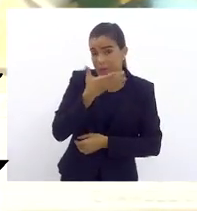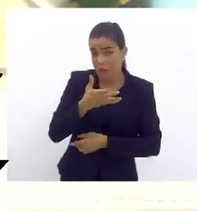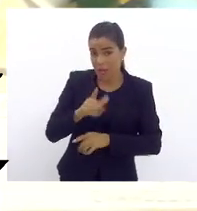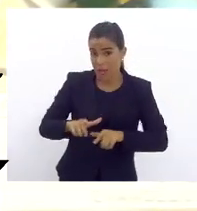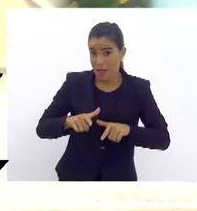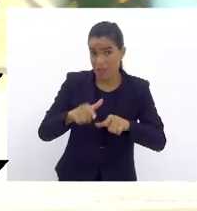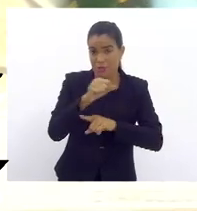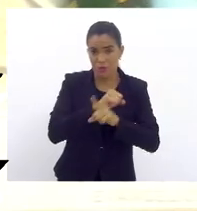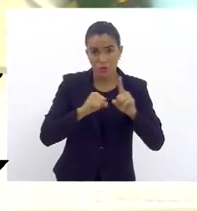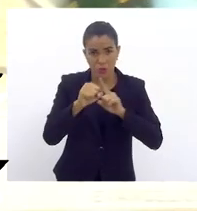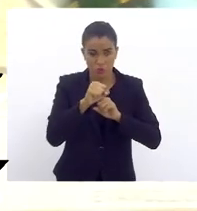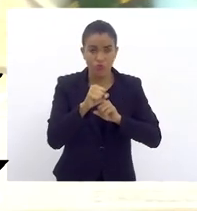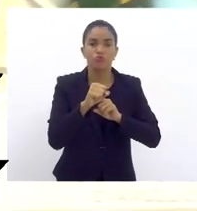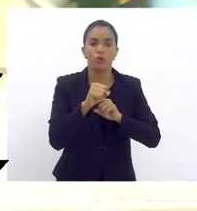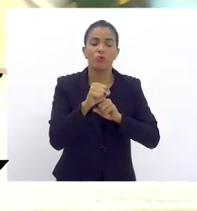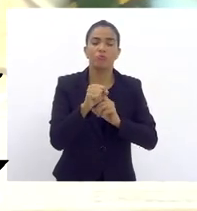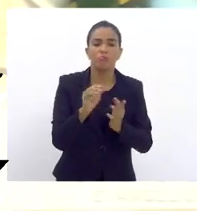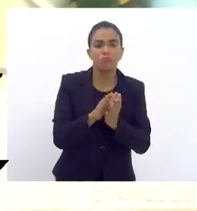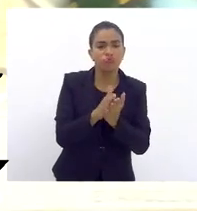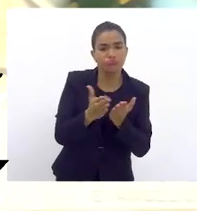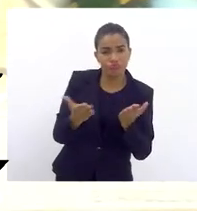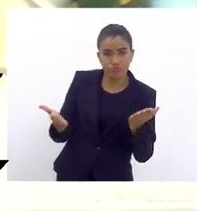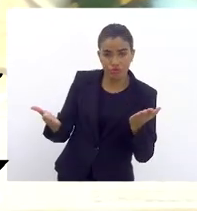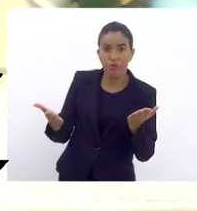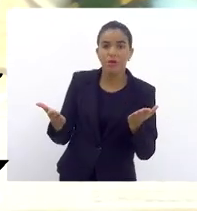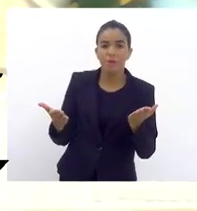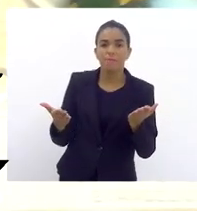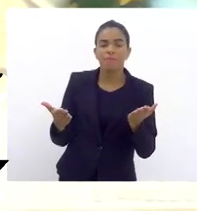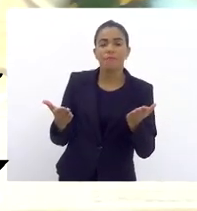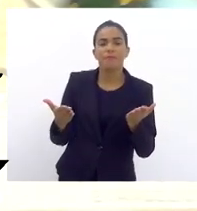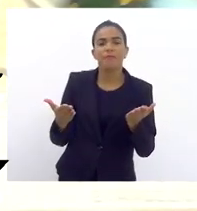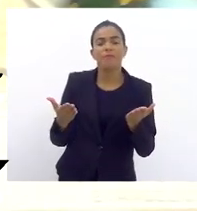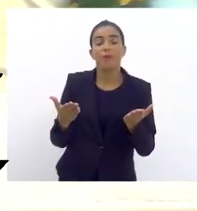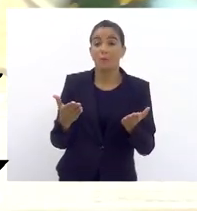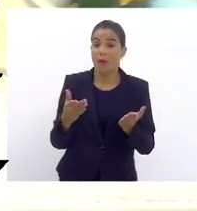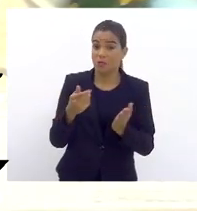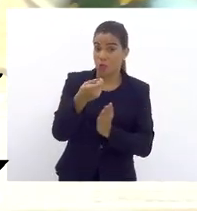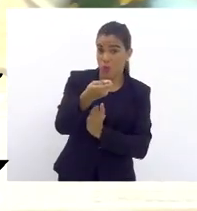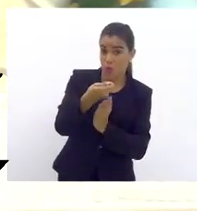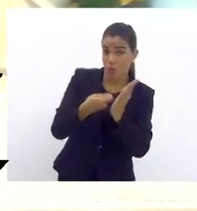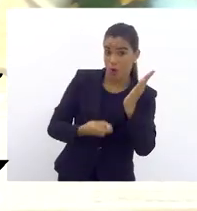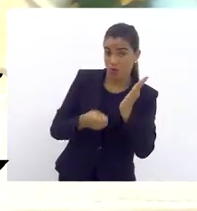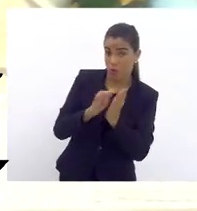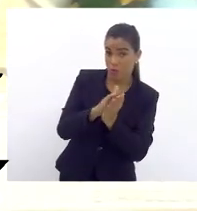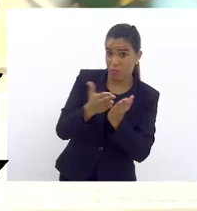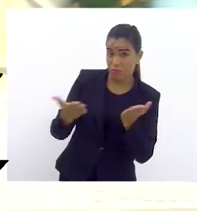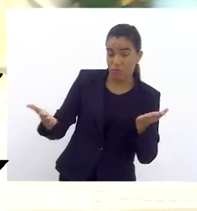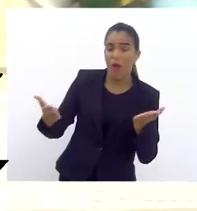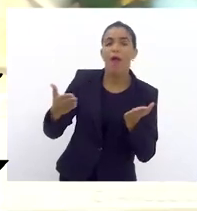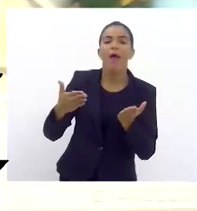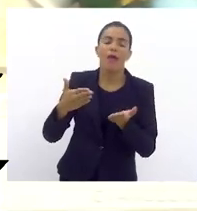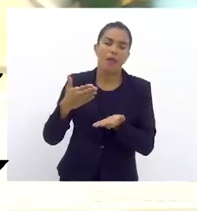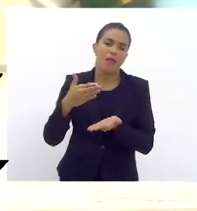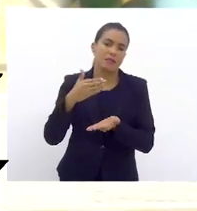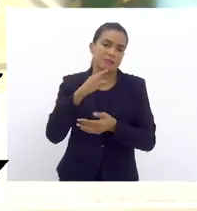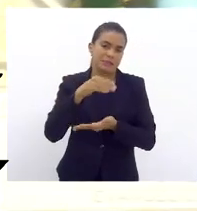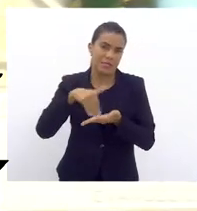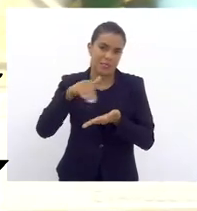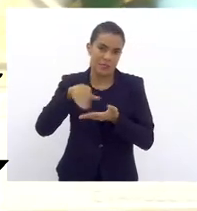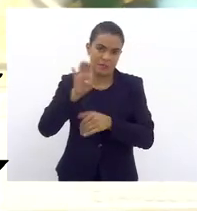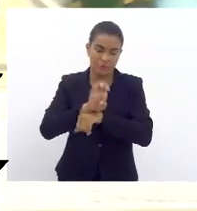participou da prefeitura da cartilha mas a o autor da cartilha é a Secretaria de Estado de Educação